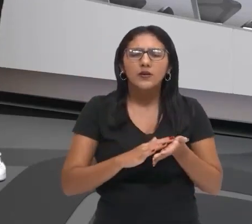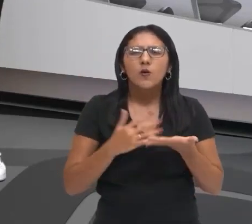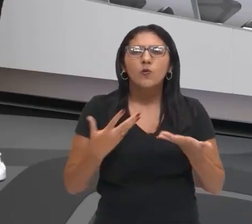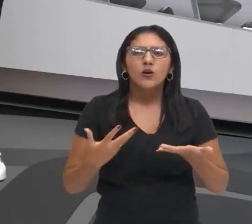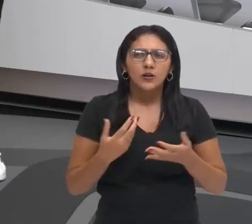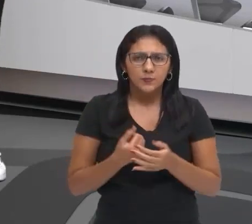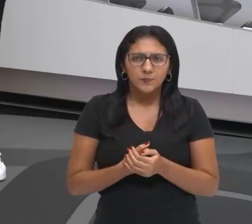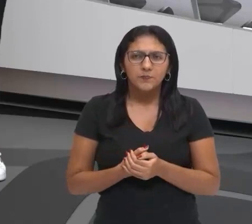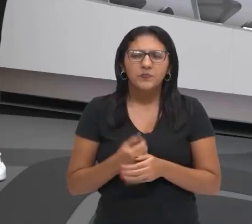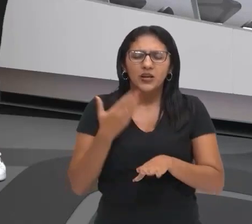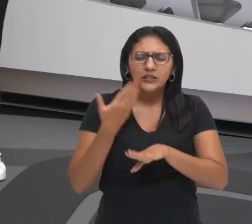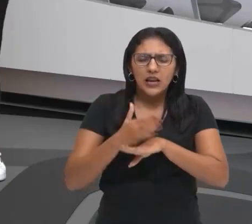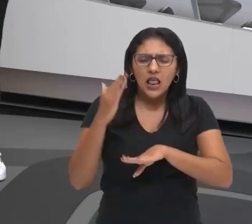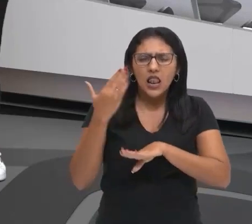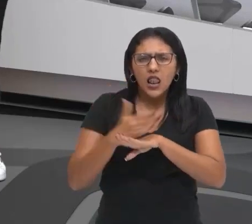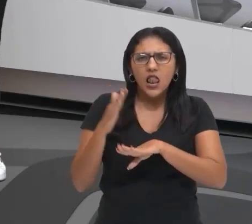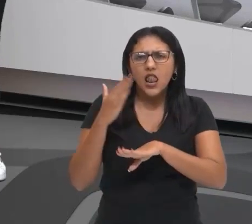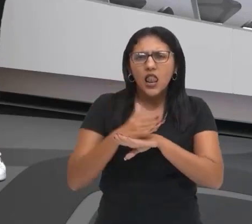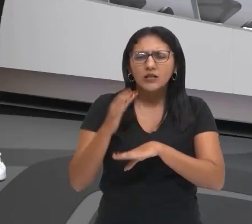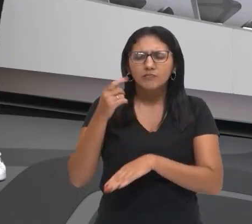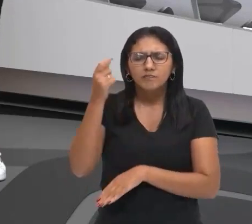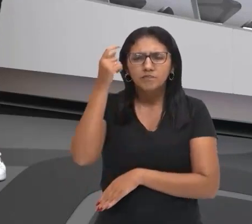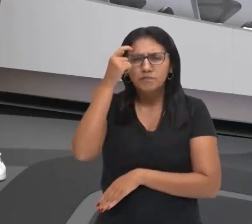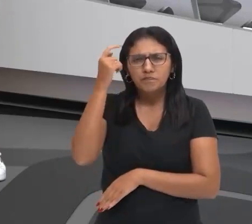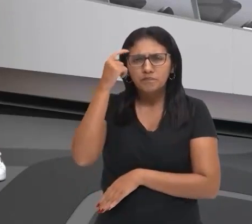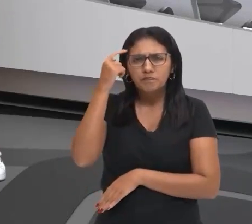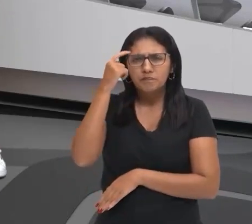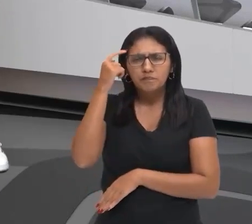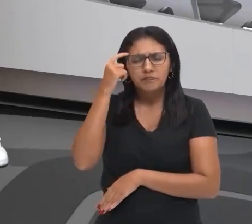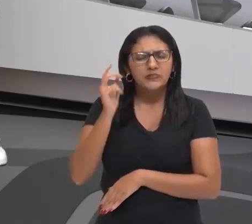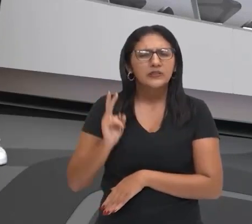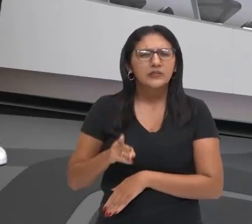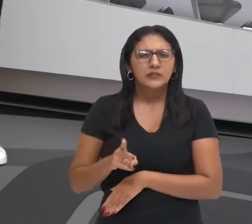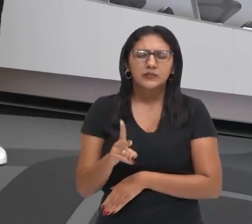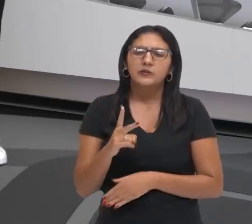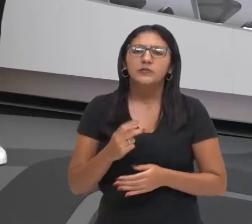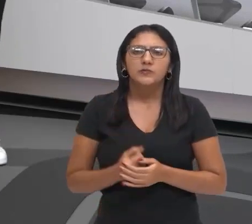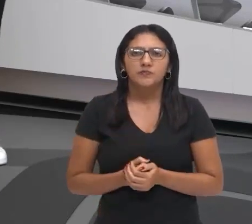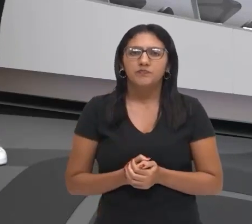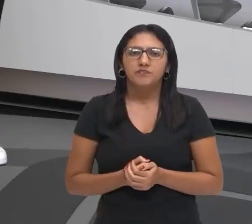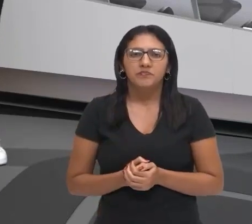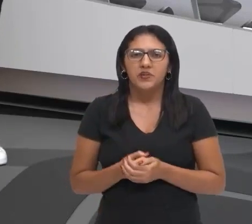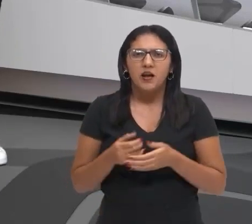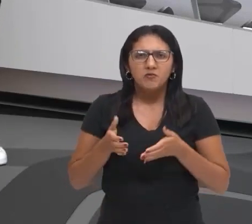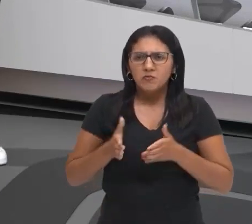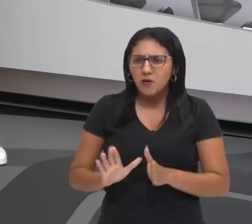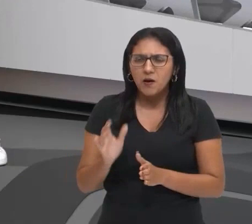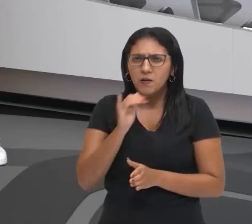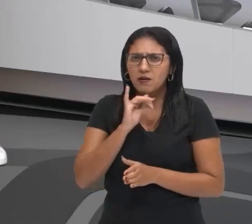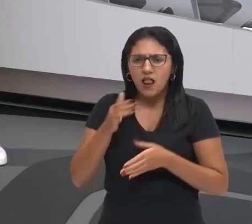você aprender e fixar muito mais. Então, ninguém nasceu